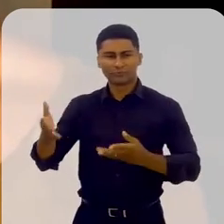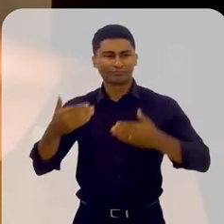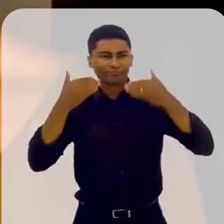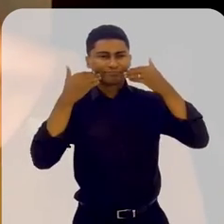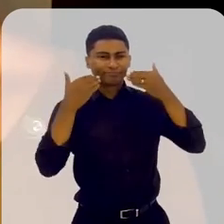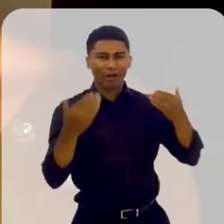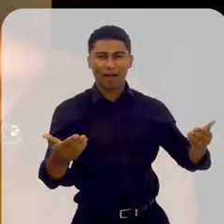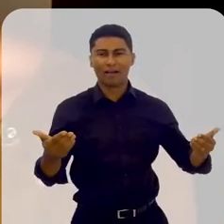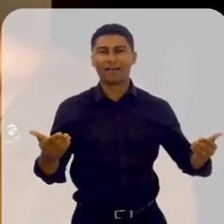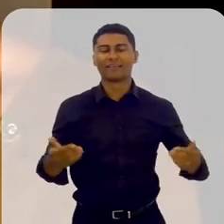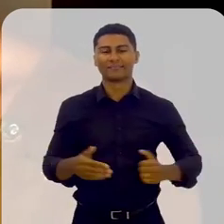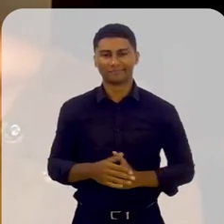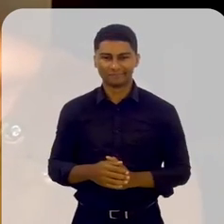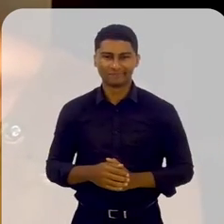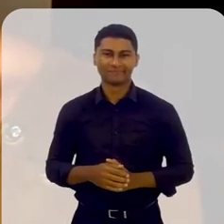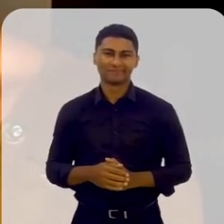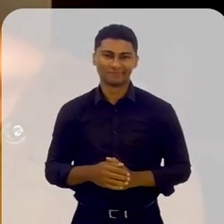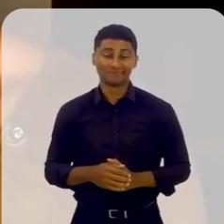gostava,